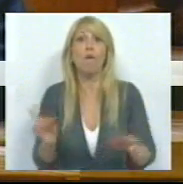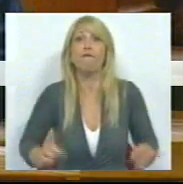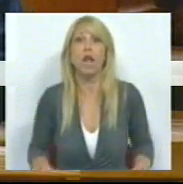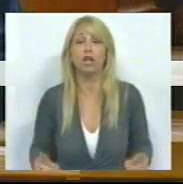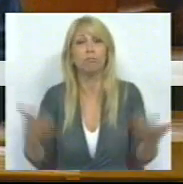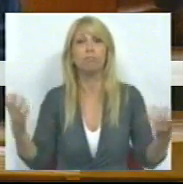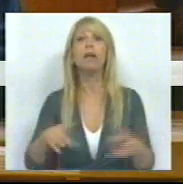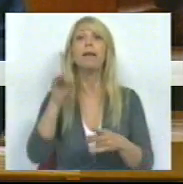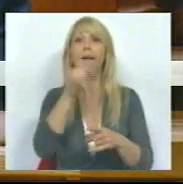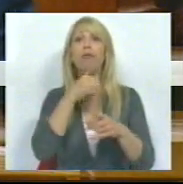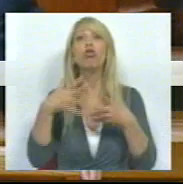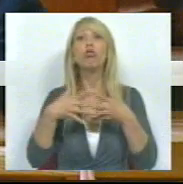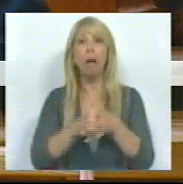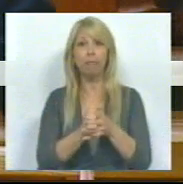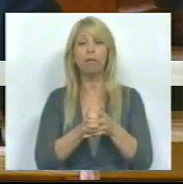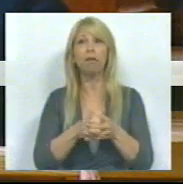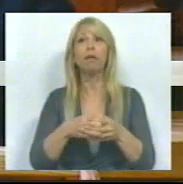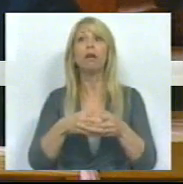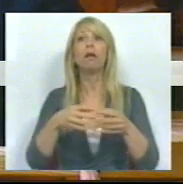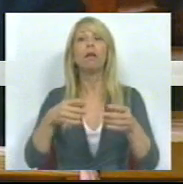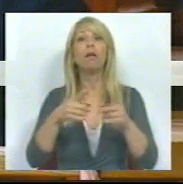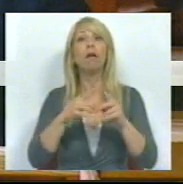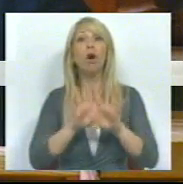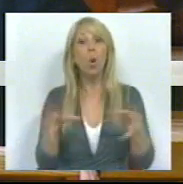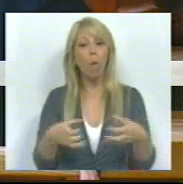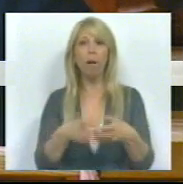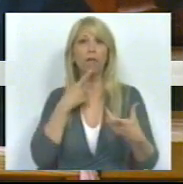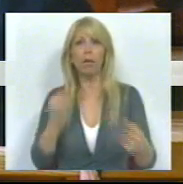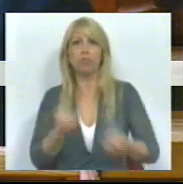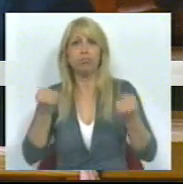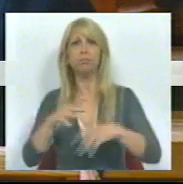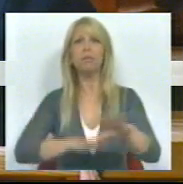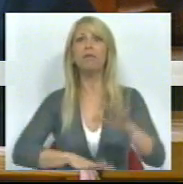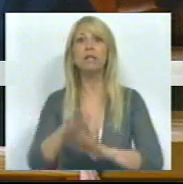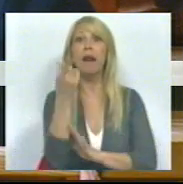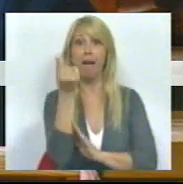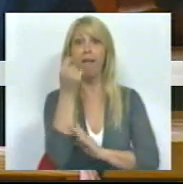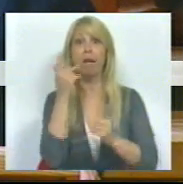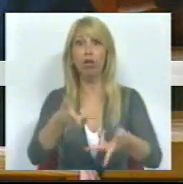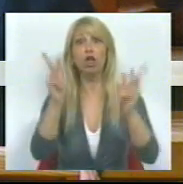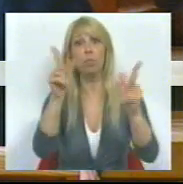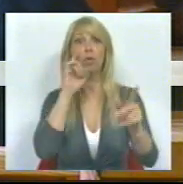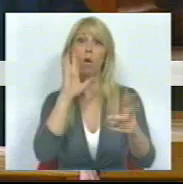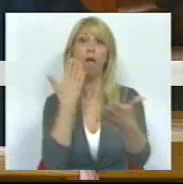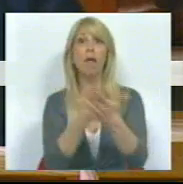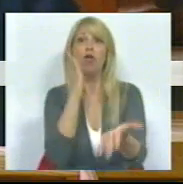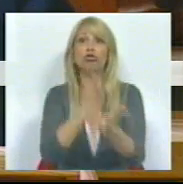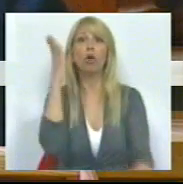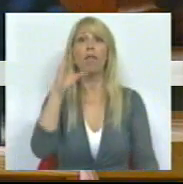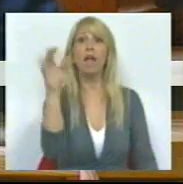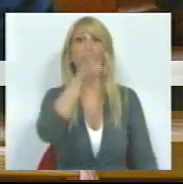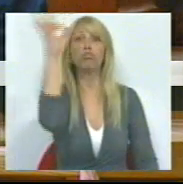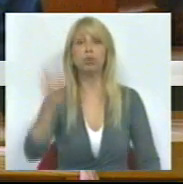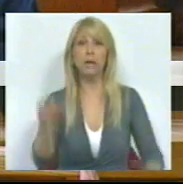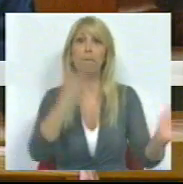no tomate, as companhias recusam-se a fazê-lo. As verbas disponíveis apenas permitem segurar 10% da produção de uma